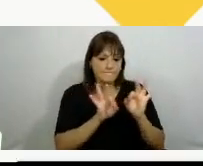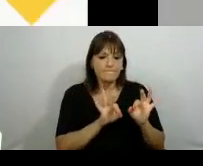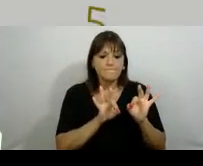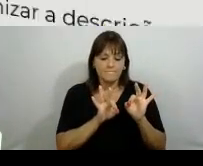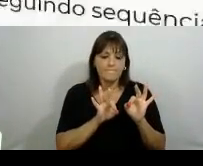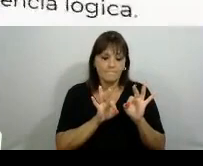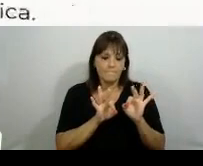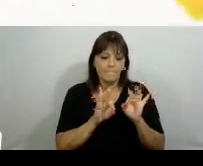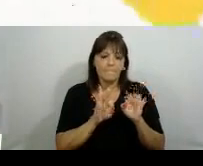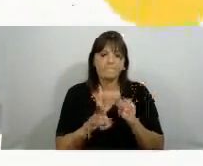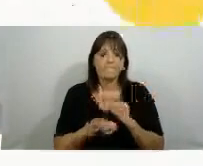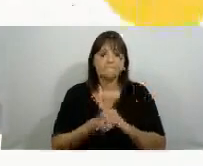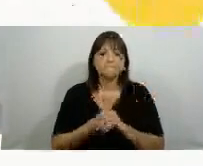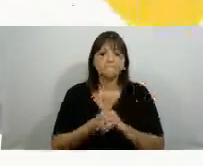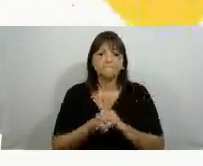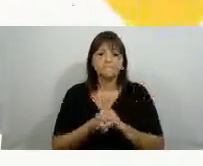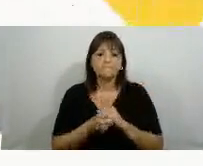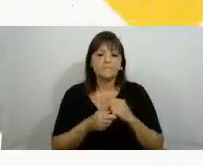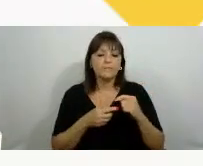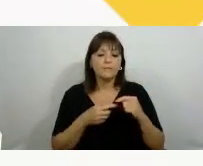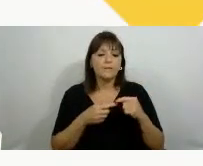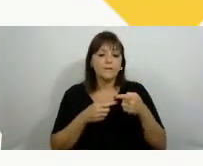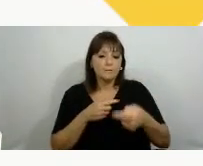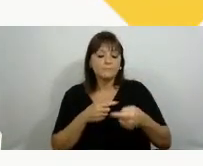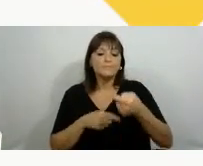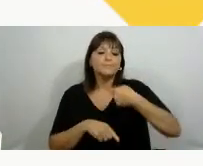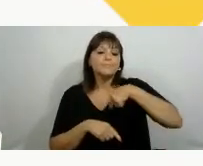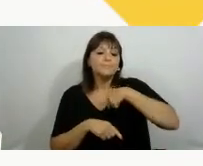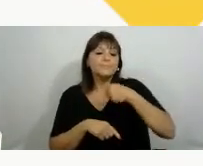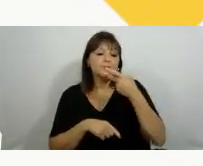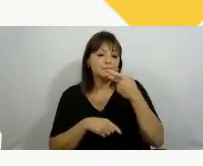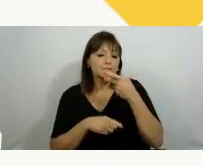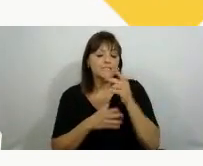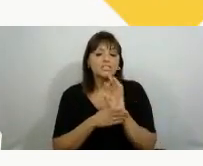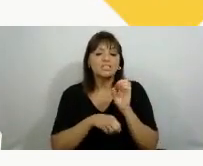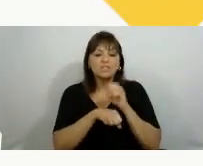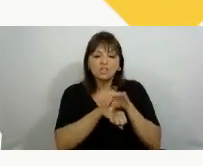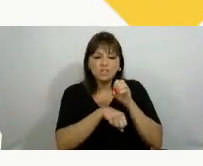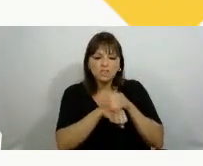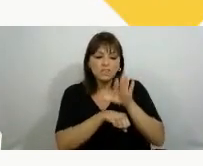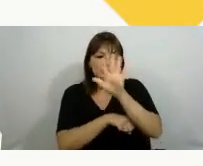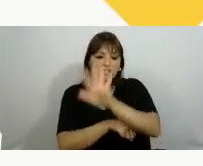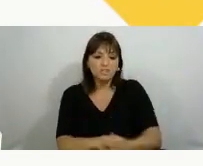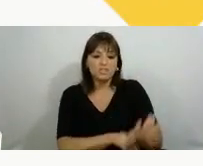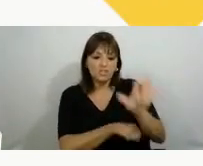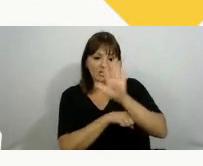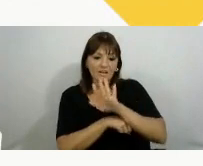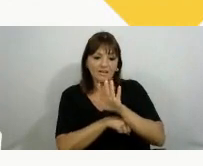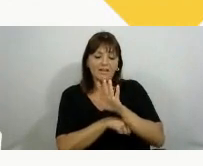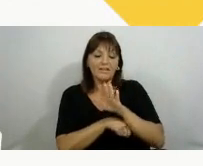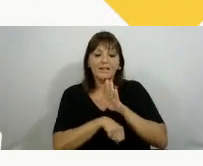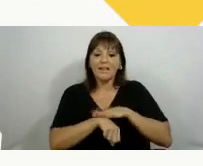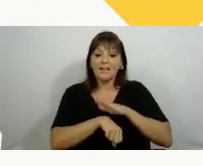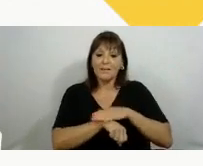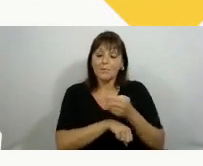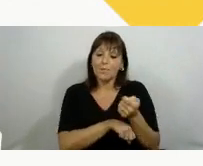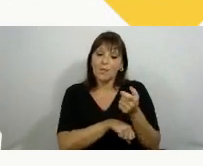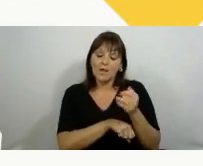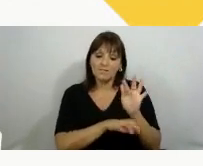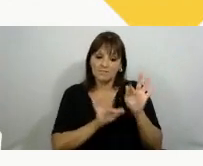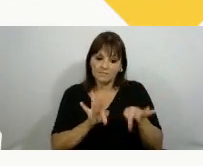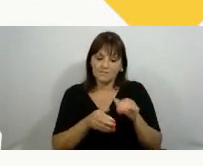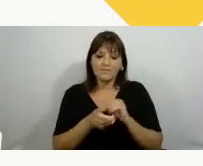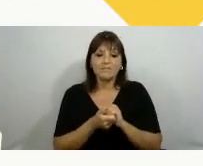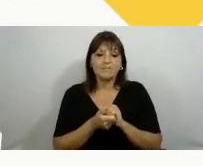Em seguida, a gente vai falar um pouquinho sobre dicas gerais. Nosso tempo está quase esgotando, mas a gente também já